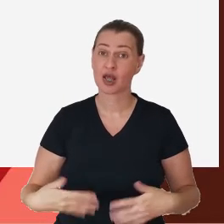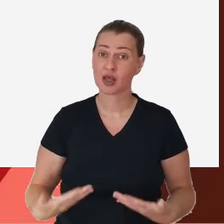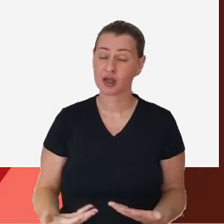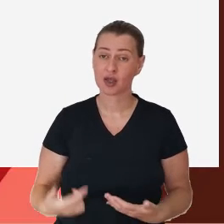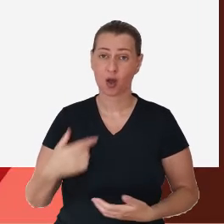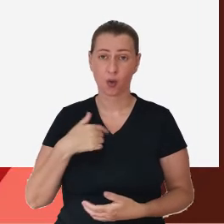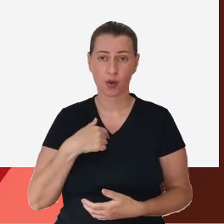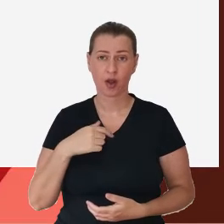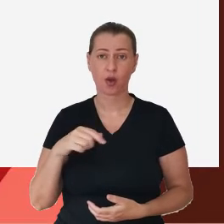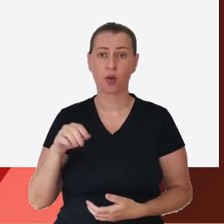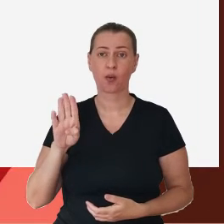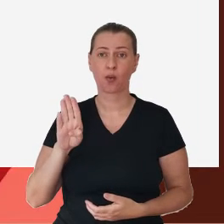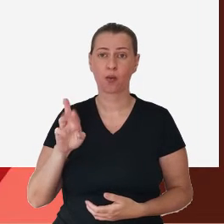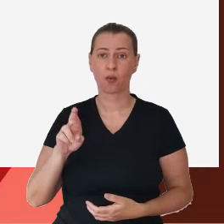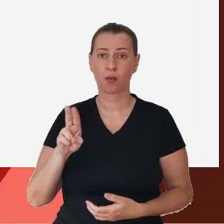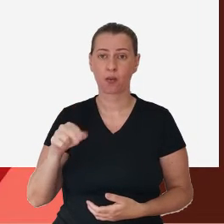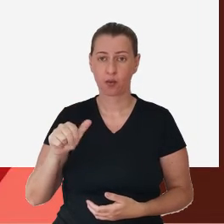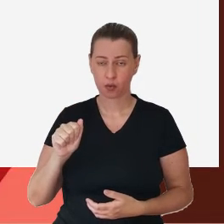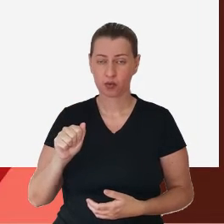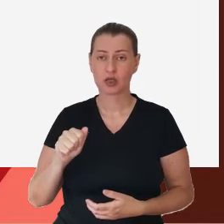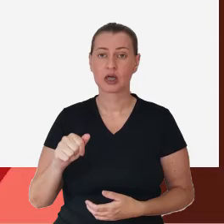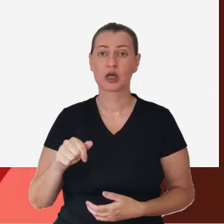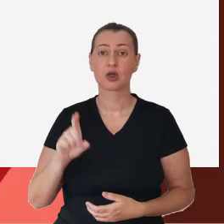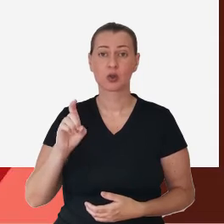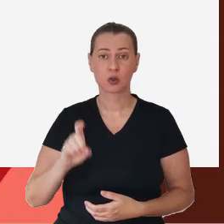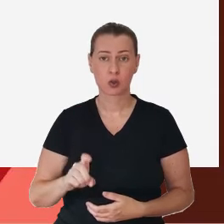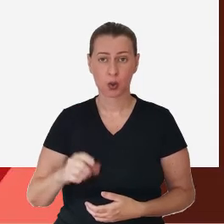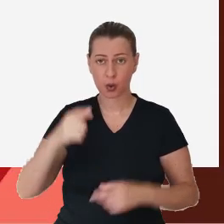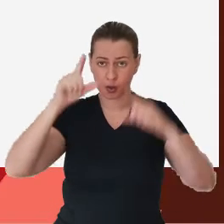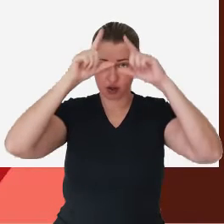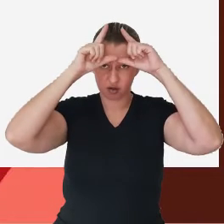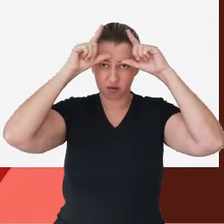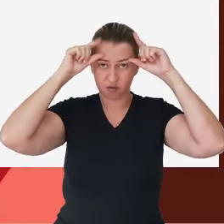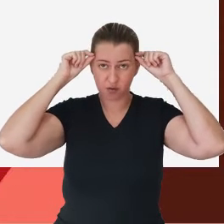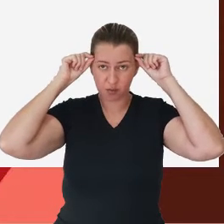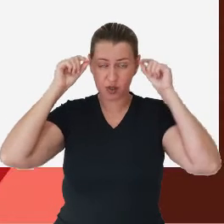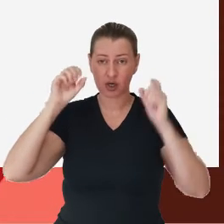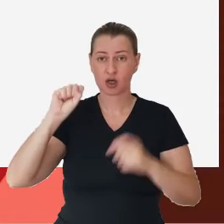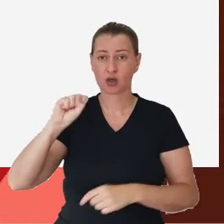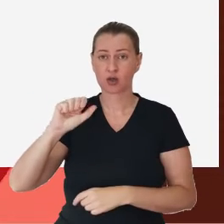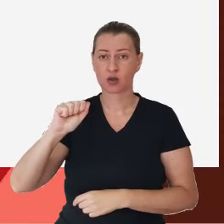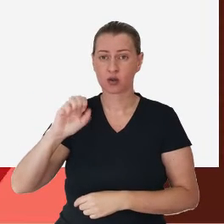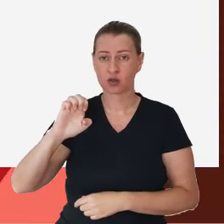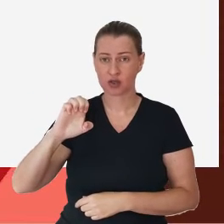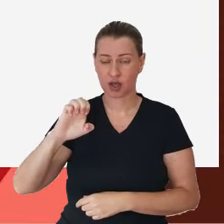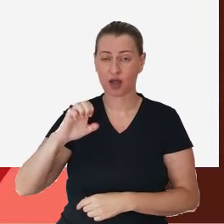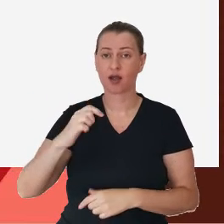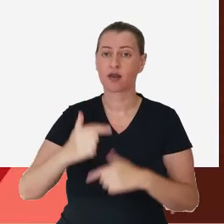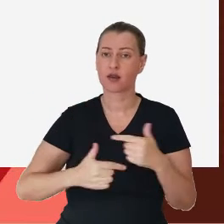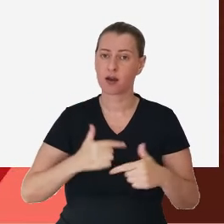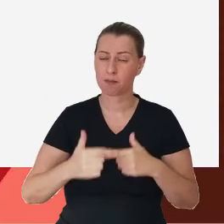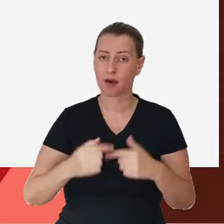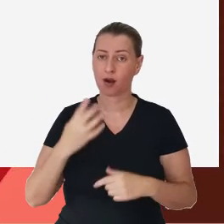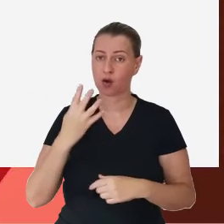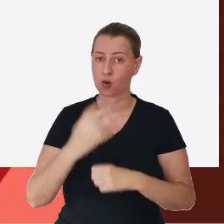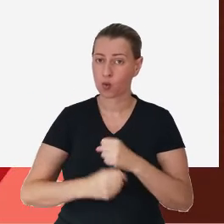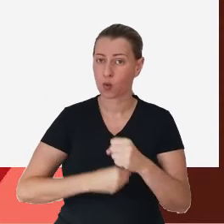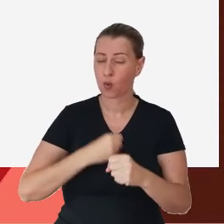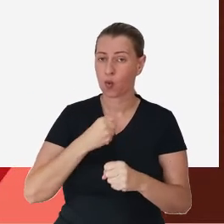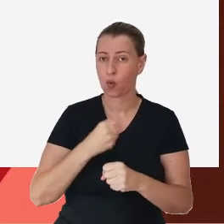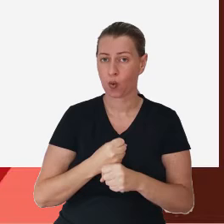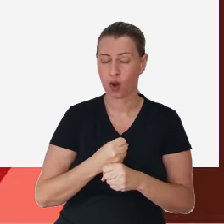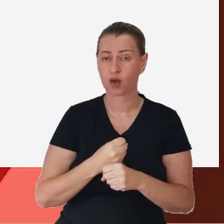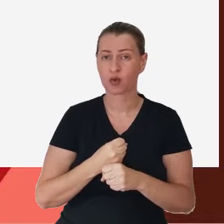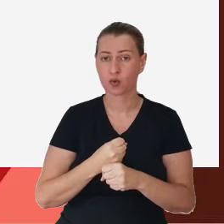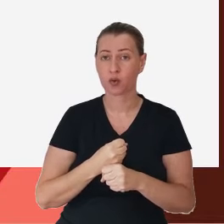Então, eu sou a Bruna, sou enfermeira do SAI, atuo há 4 anos, serviço aqui de Novo Hamburgo, sou especialista em gestão em saúde